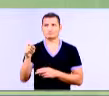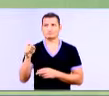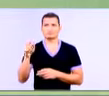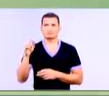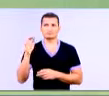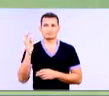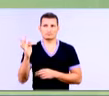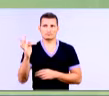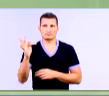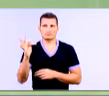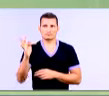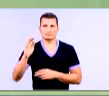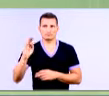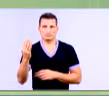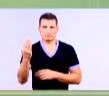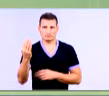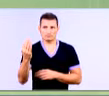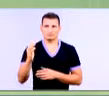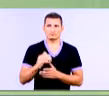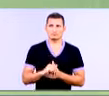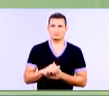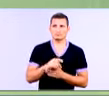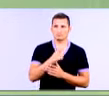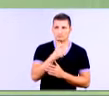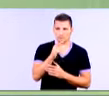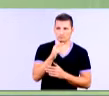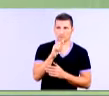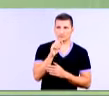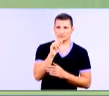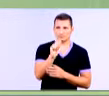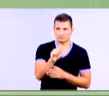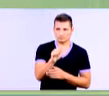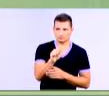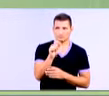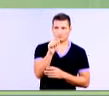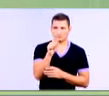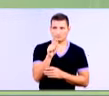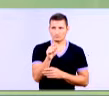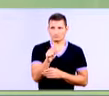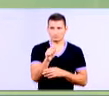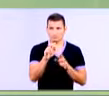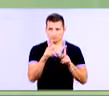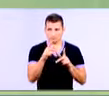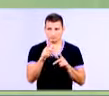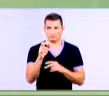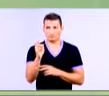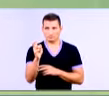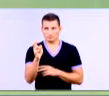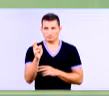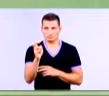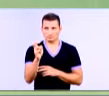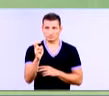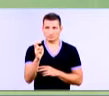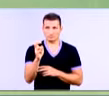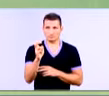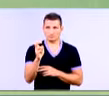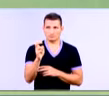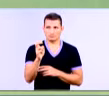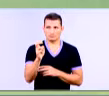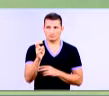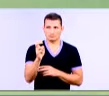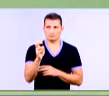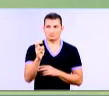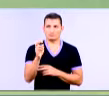falso. Outro resultado. A é diferente de 5? Opa, A é igual a 4. 4 é diferente de 5?